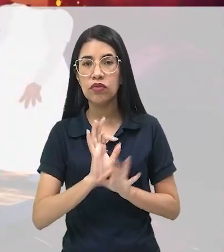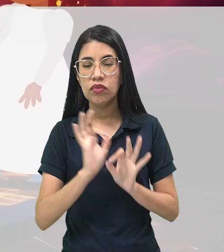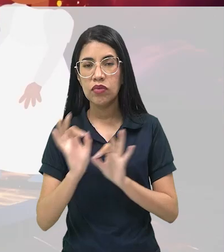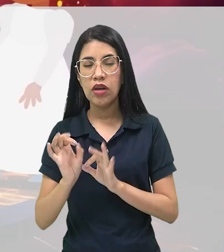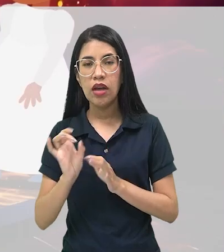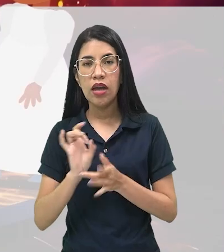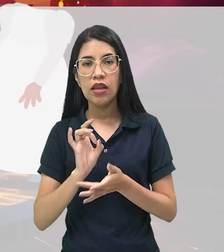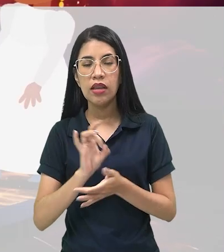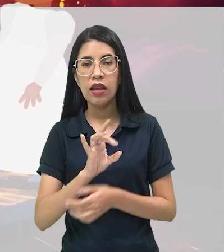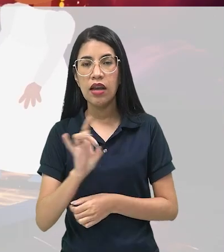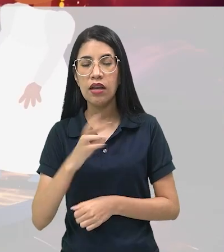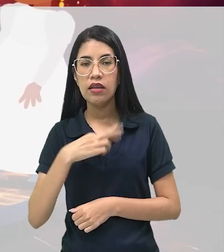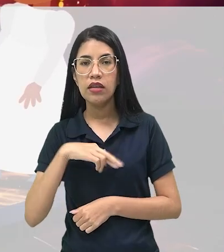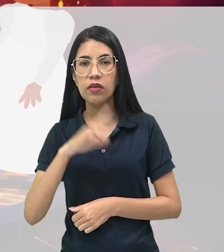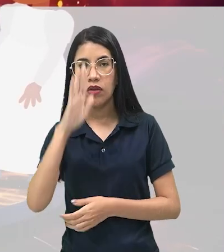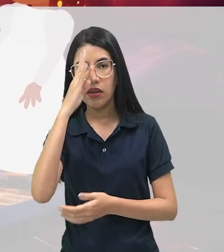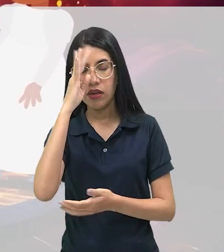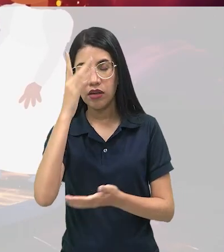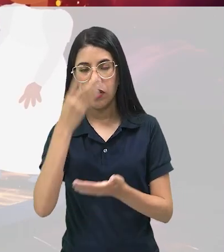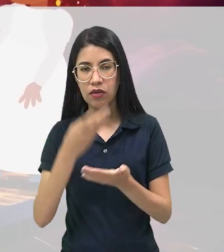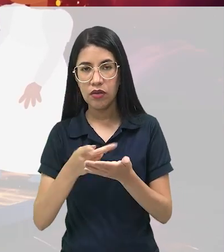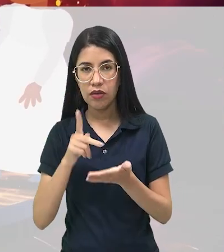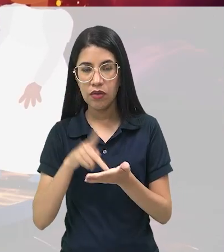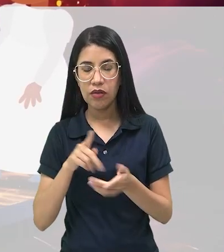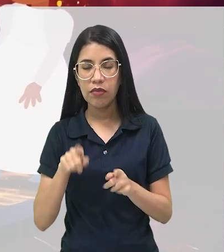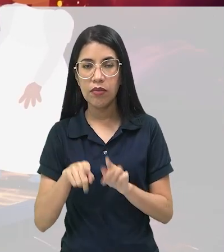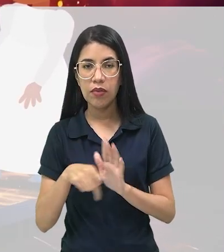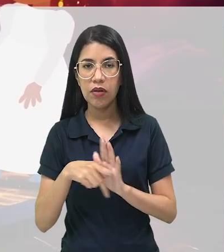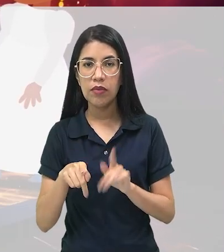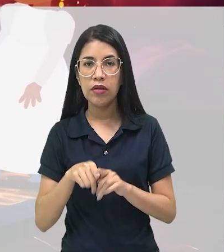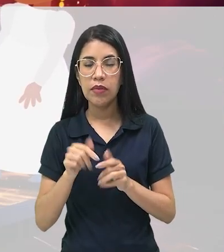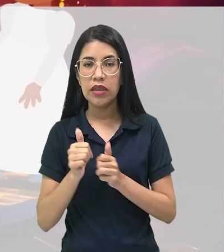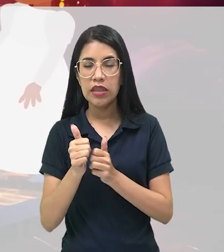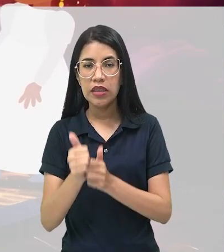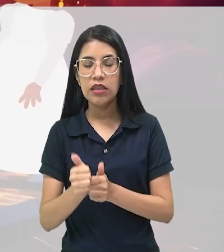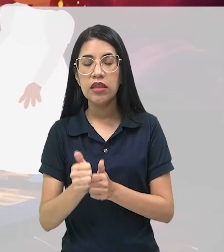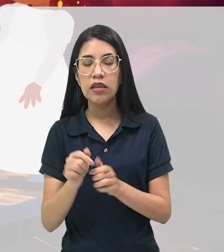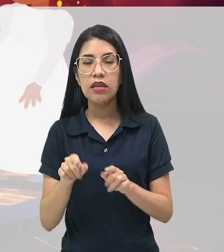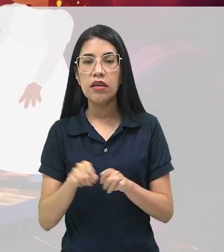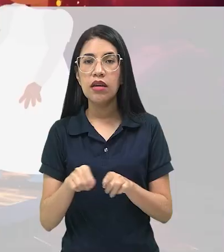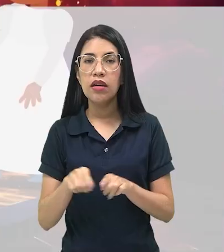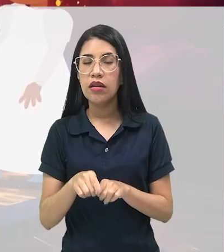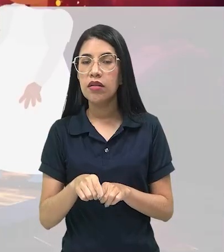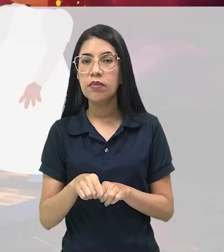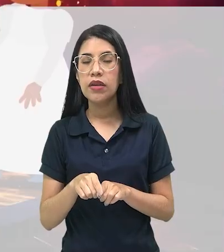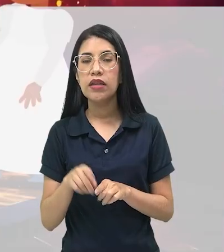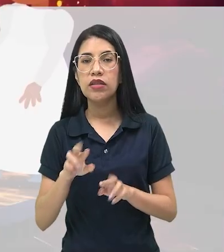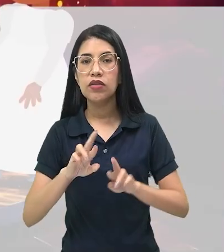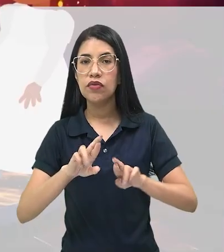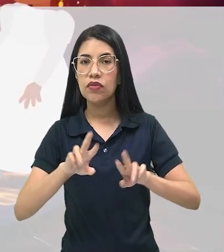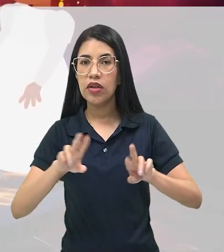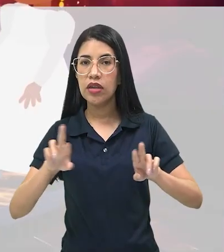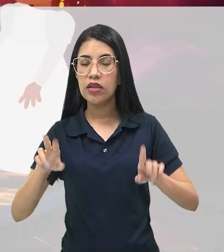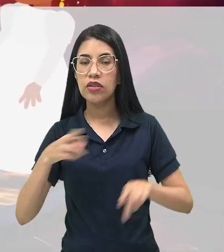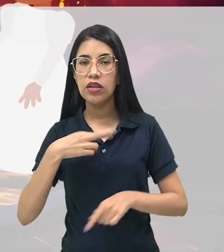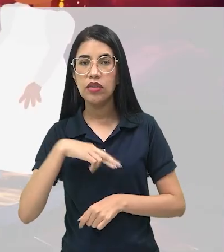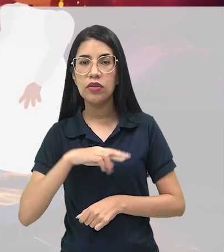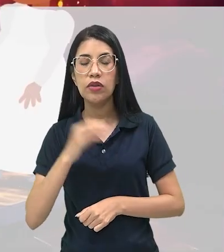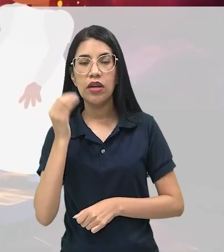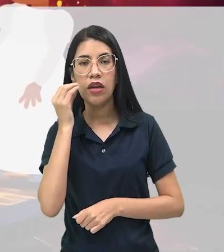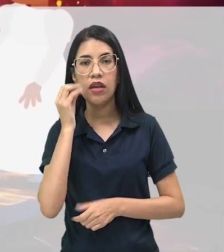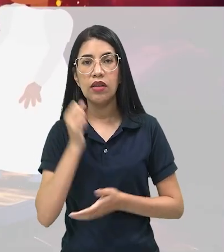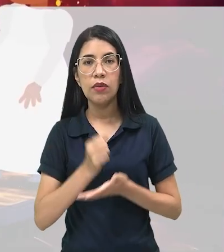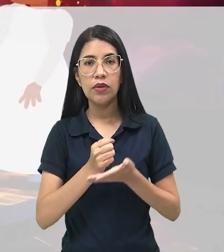seus dogmas e doutrinas que guiam os seus seguidores. E mesmo sendo diferentes, todas elas buscam ajudar